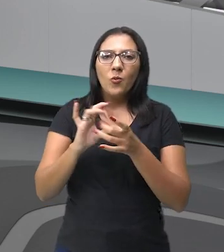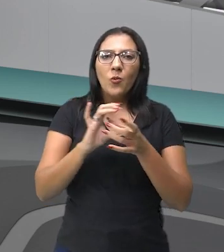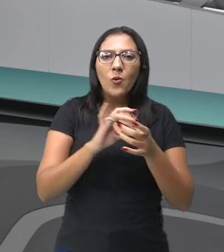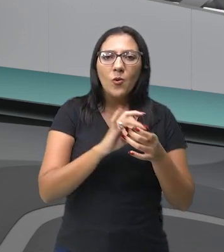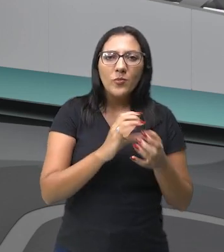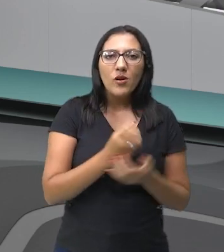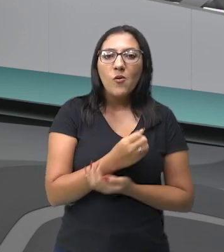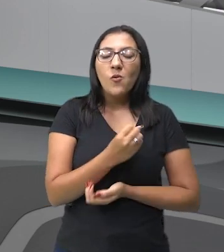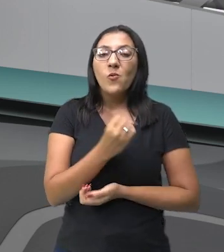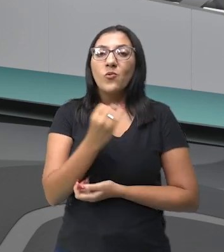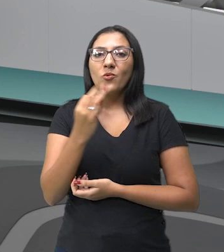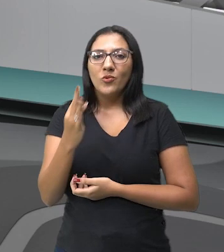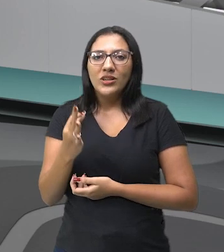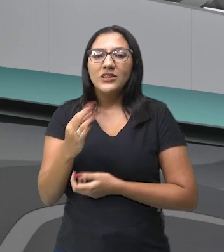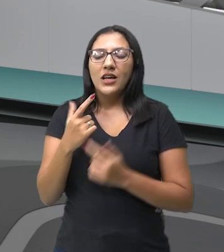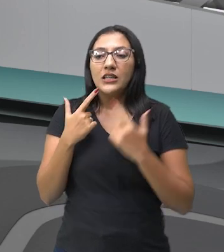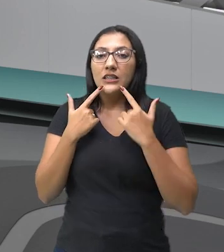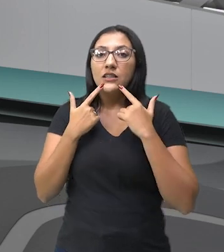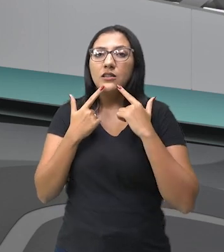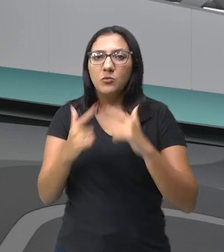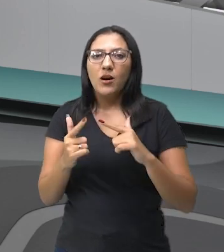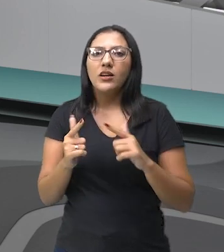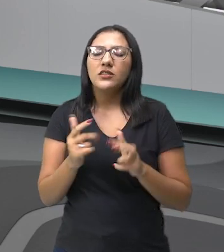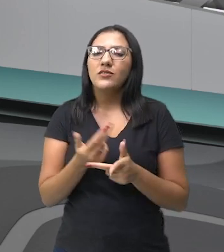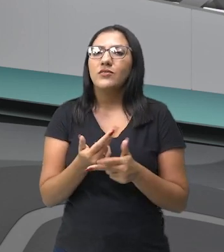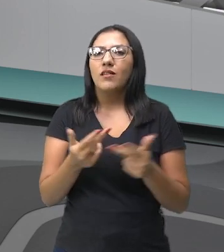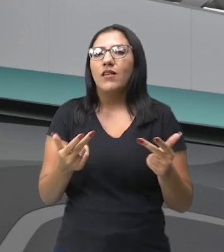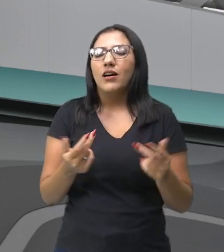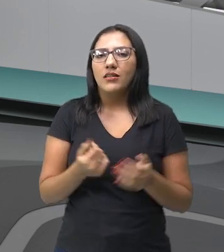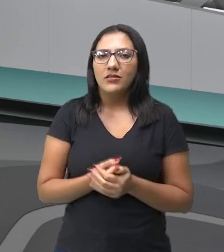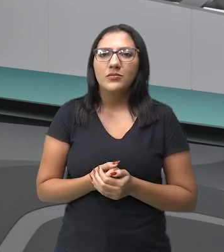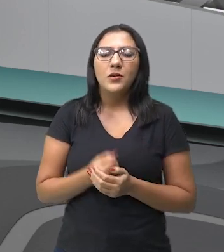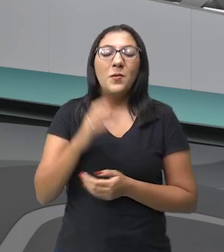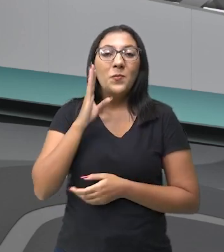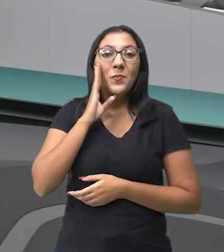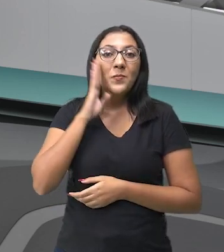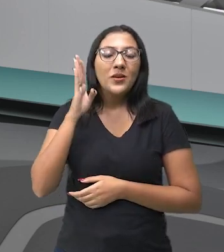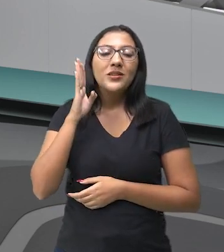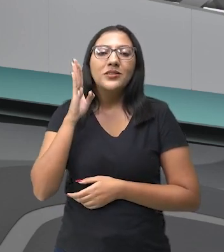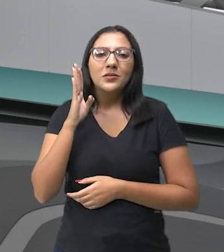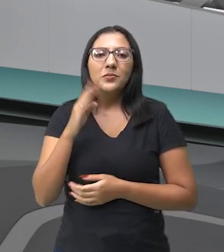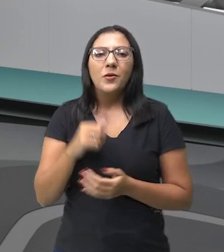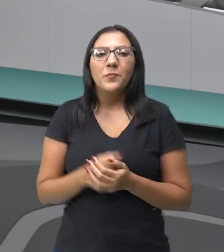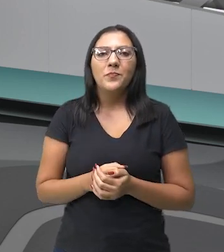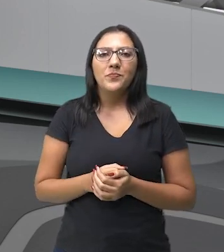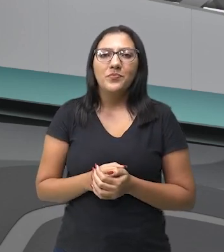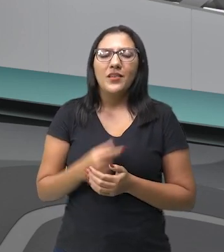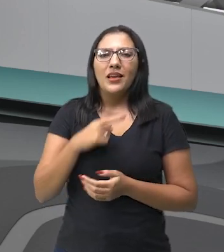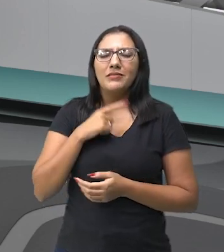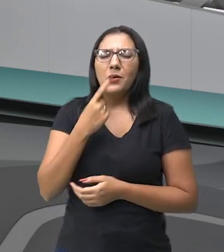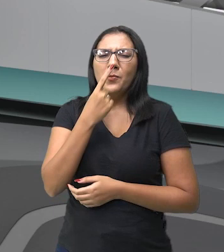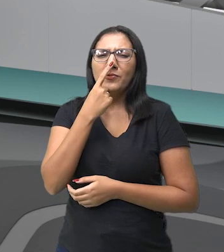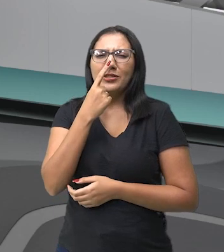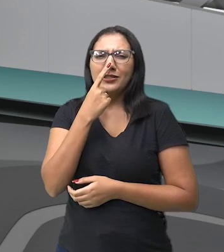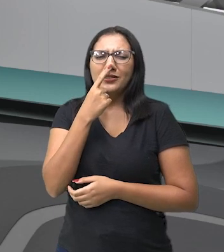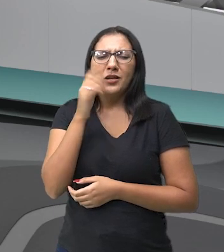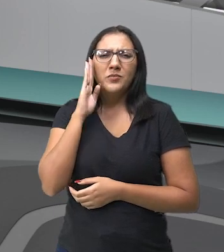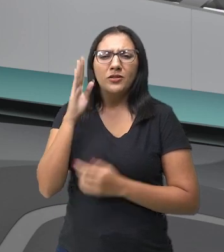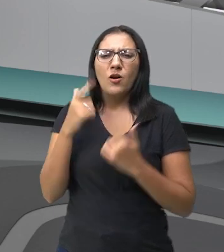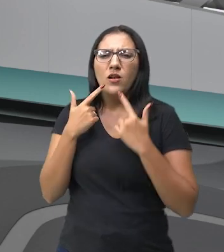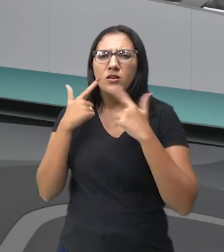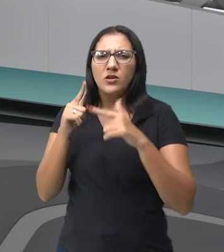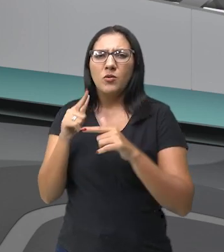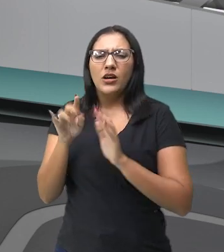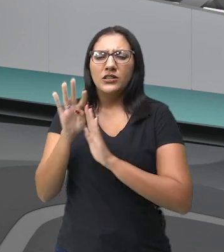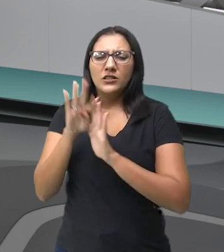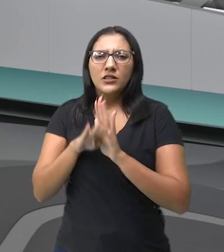mais quantidade de linguagens diferentes, em especial numa íntima relação entre o verbal e o não verbal. E se